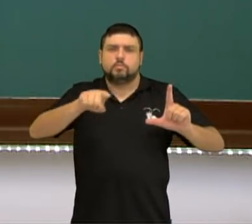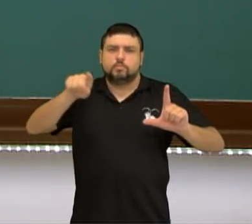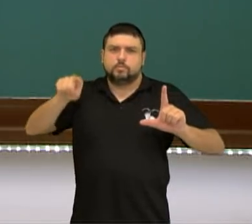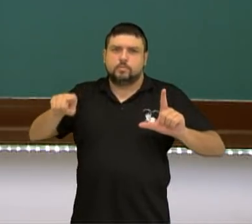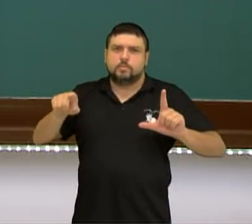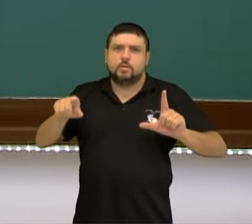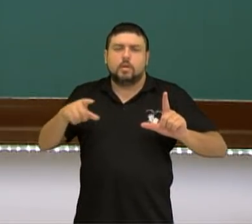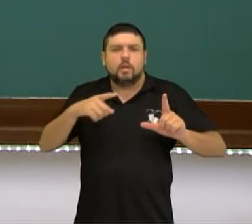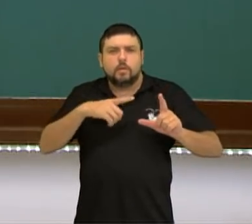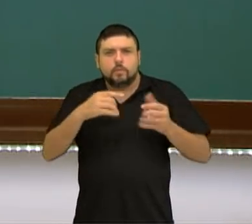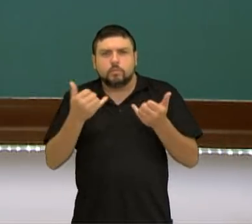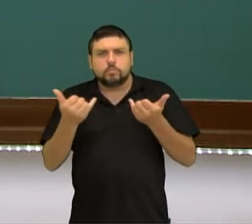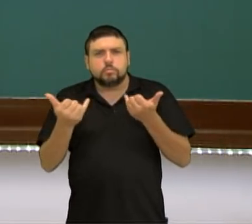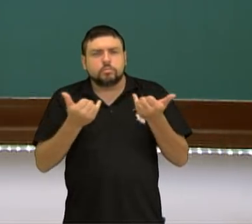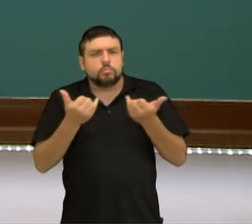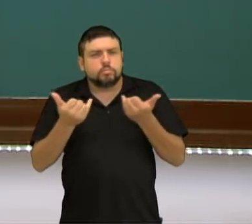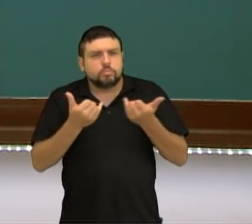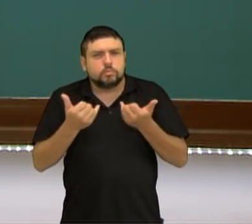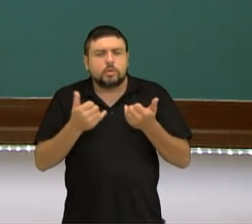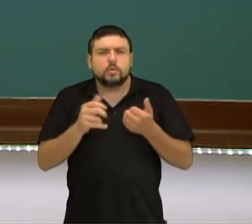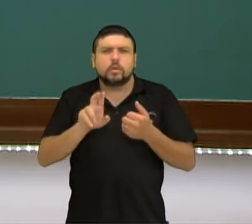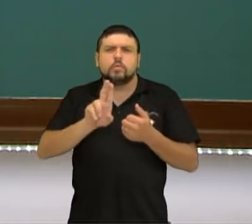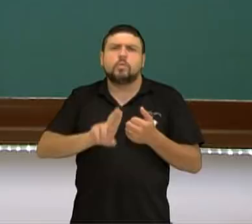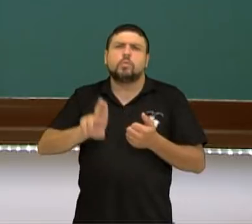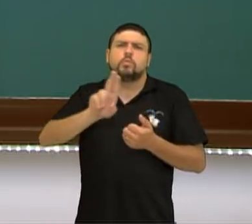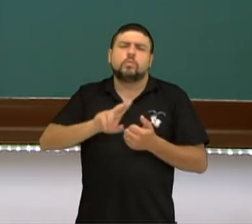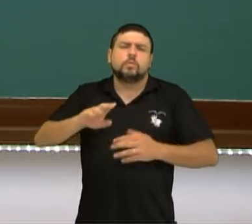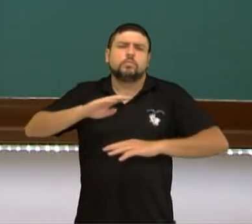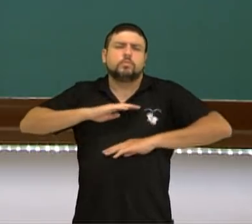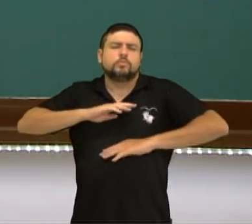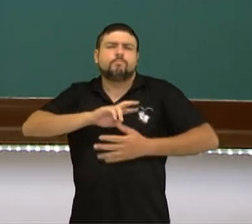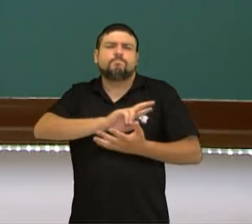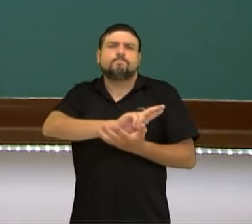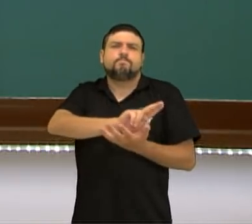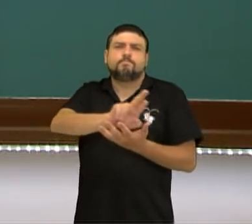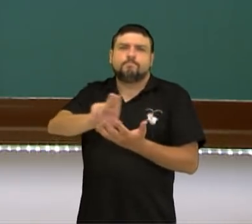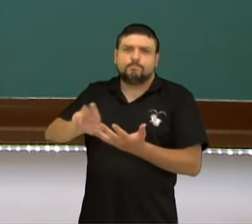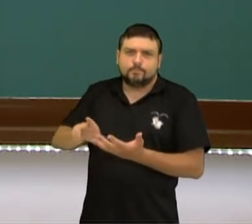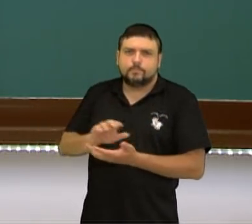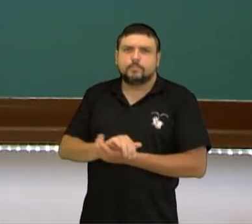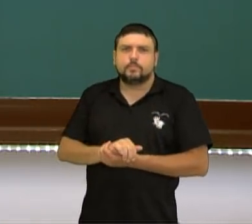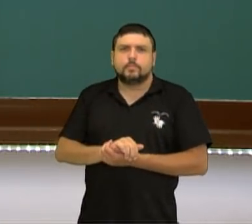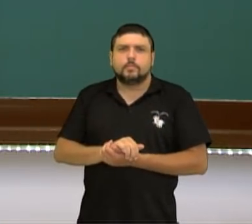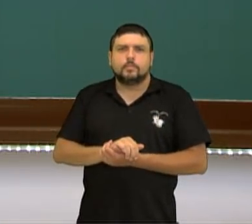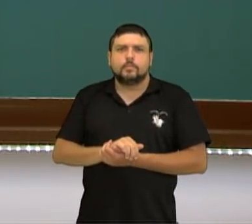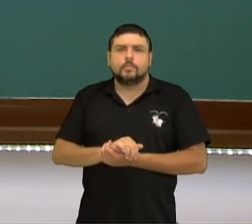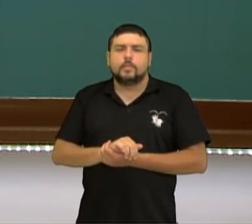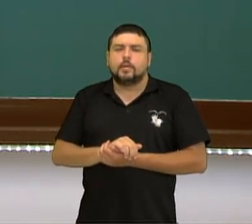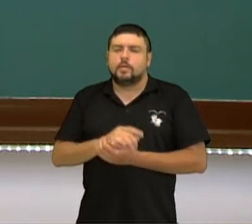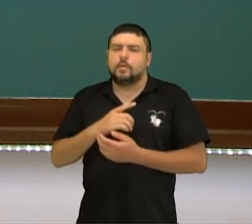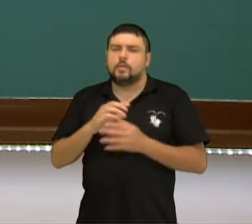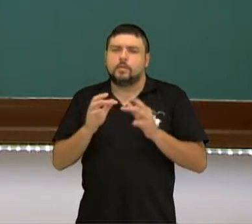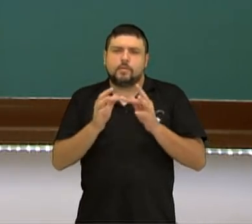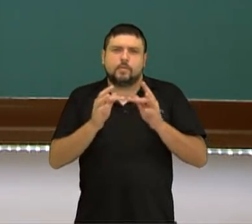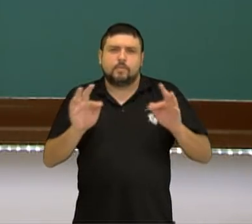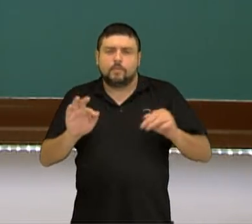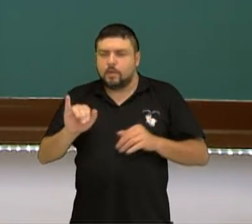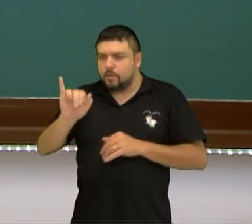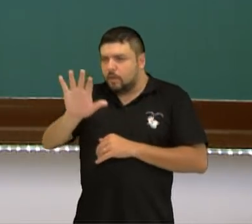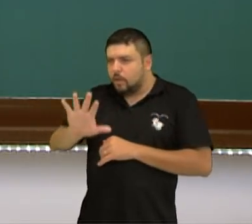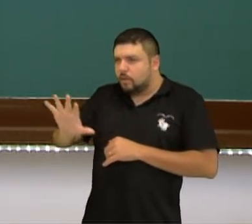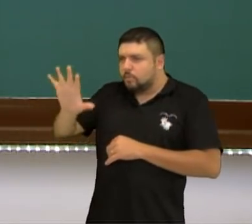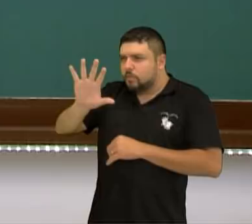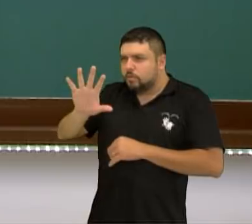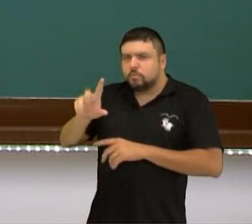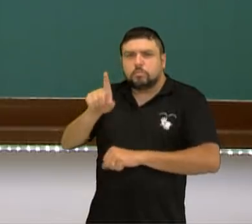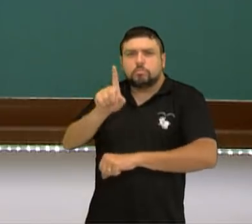e é utilizado em várias situações do cotidiano. Então, tem aquela máxima, né, que uma imagem vale mais do que mil